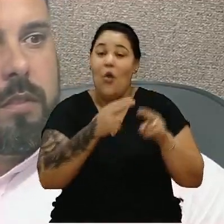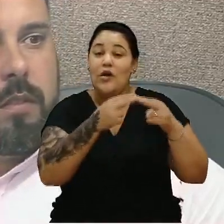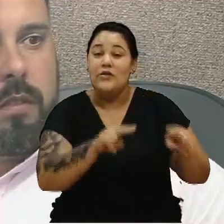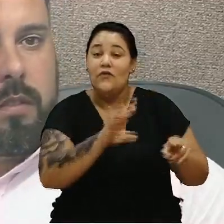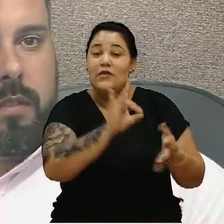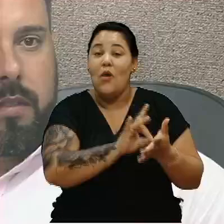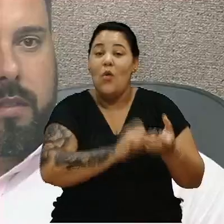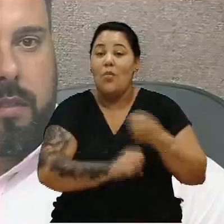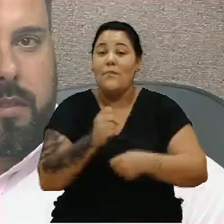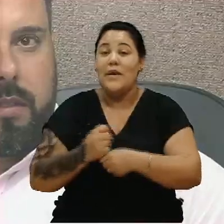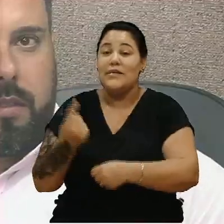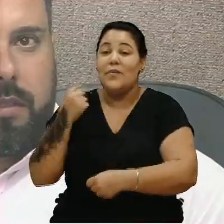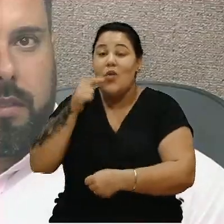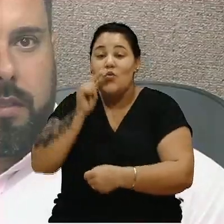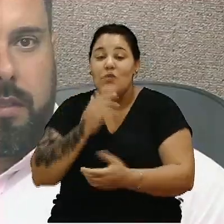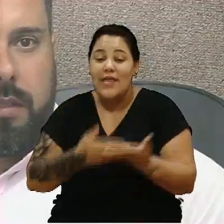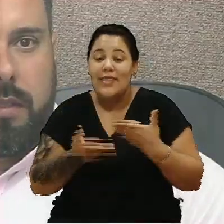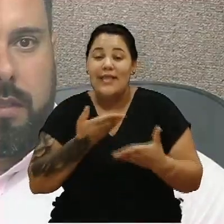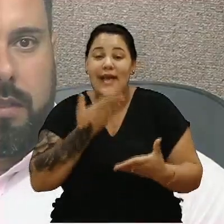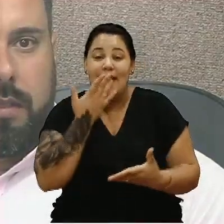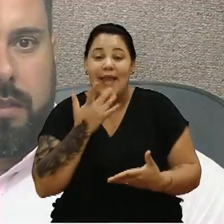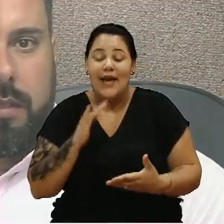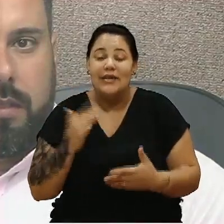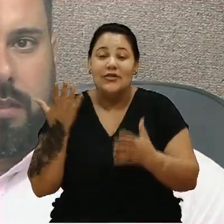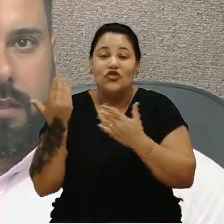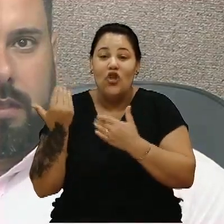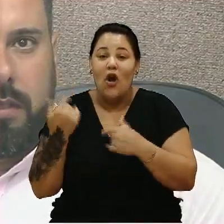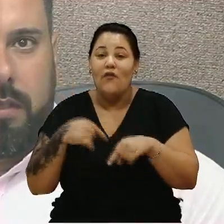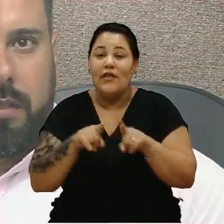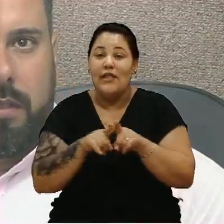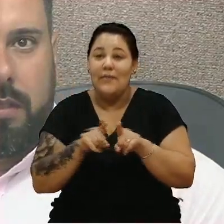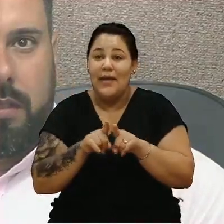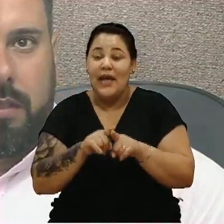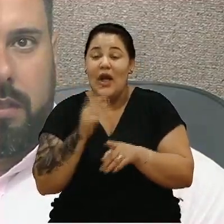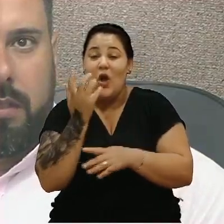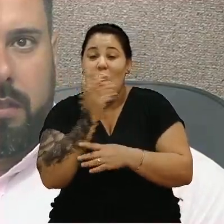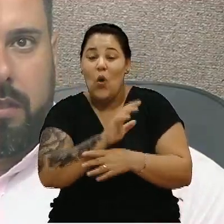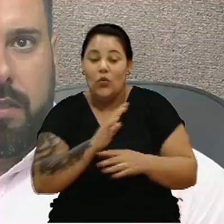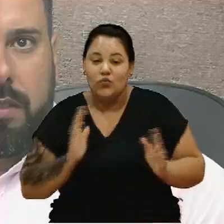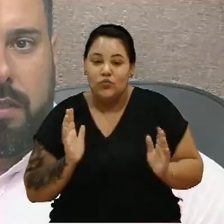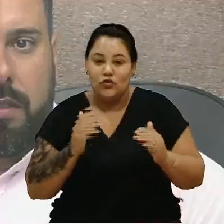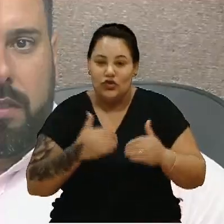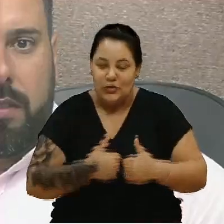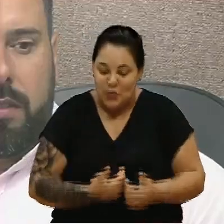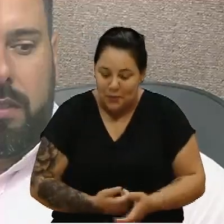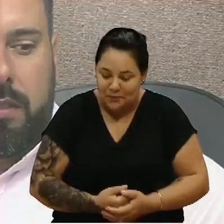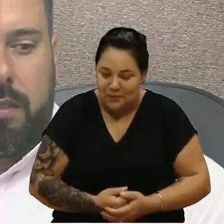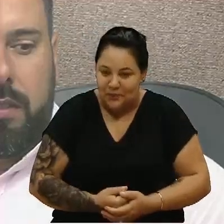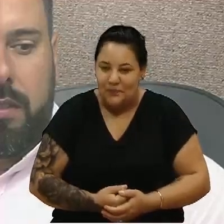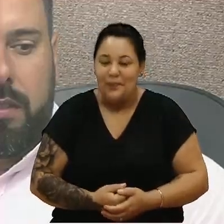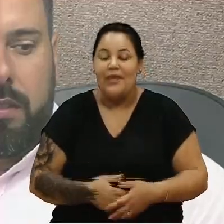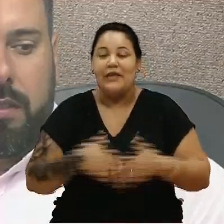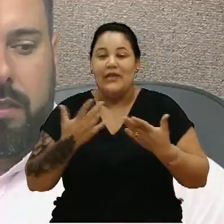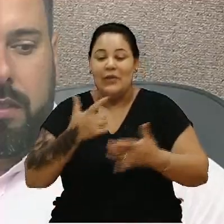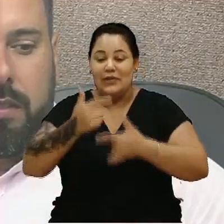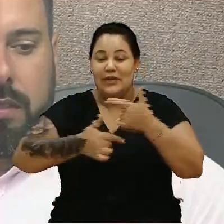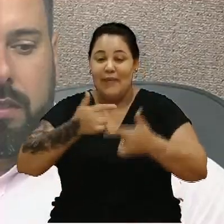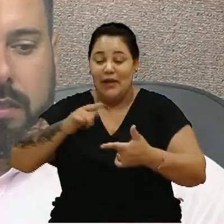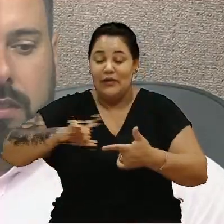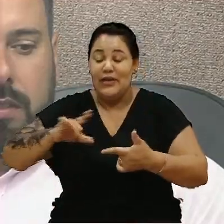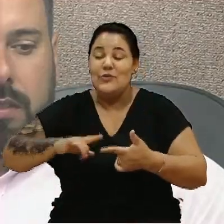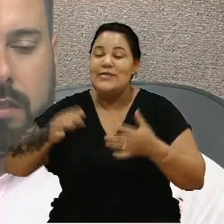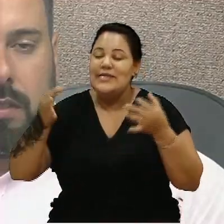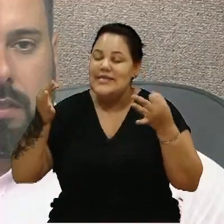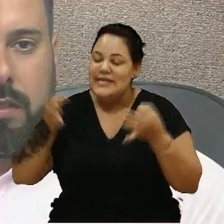atender crianças, né, e adolescentes com transtorno do espectro autista. Então, um trabalho que eu tenho certeza que vai